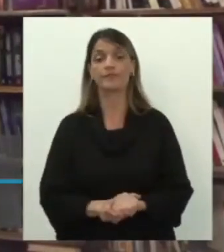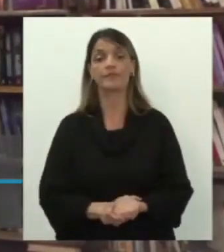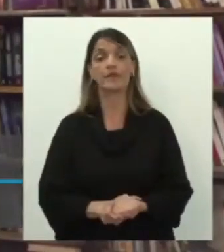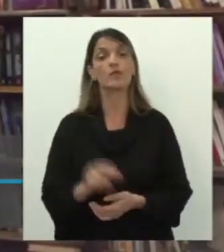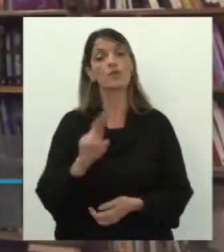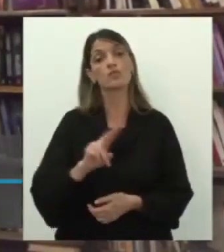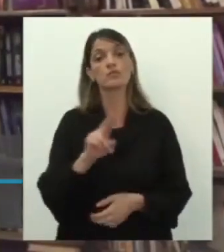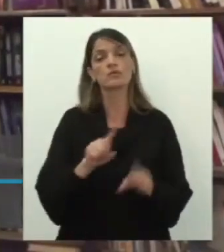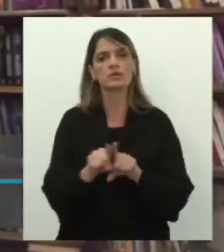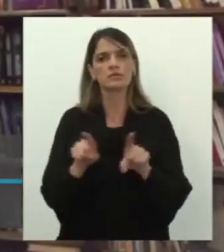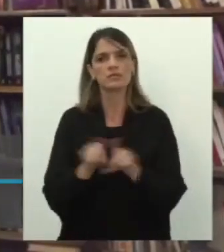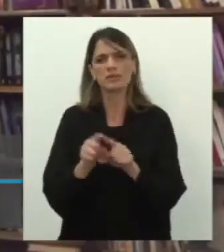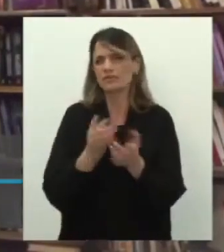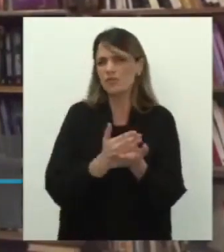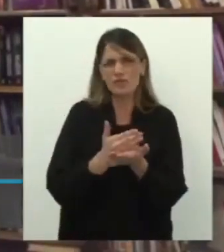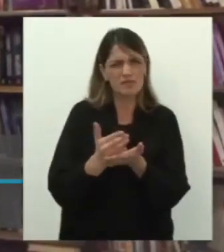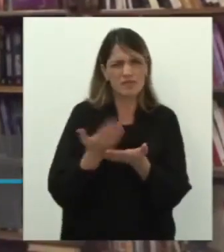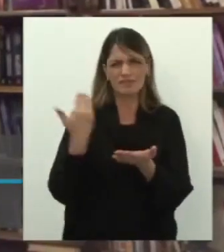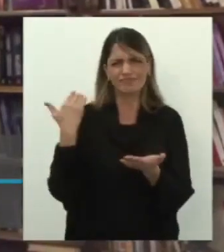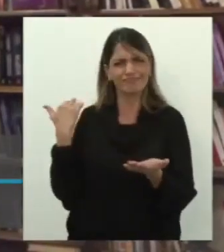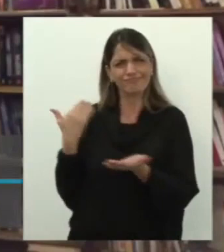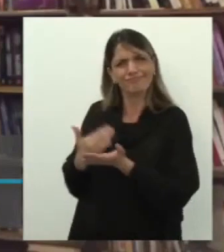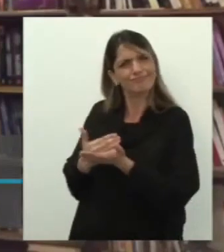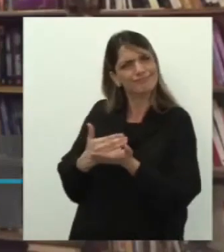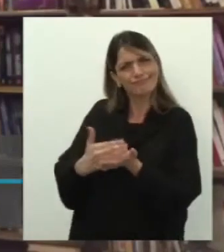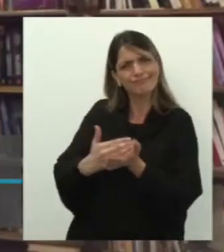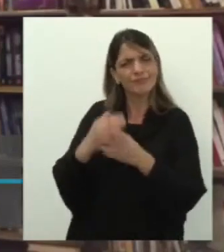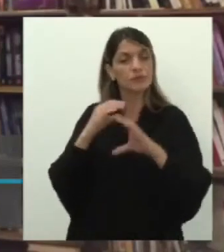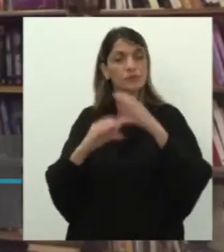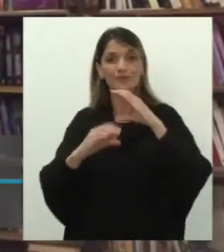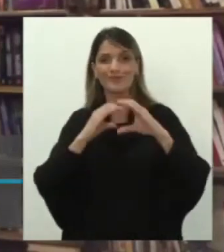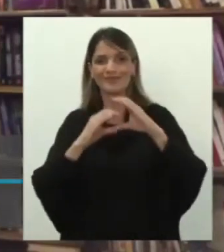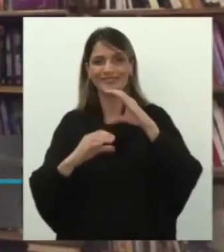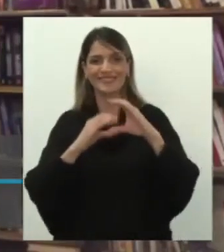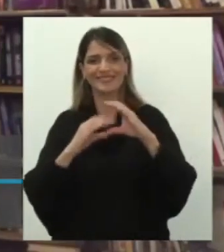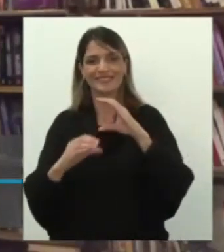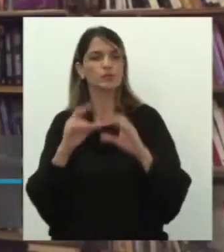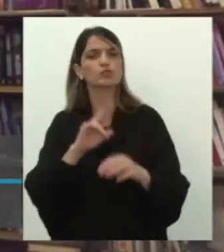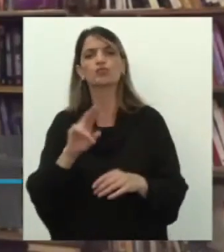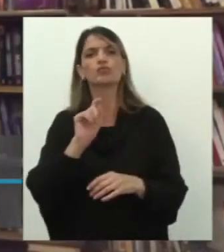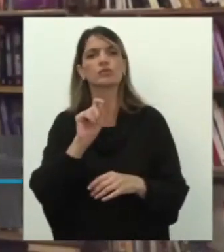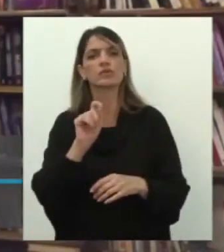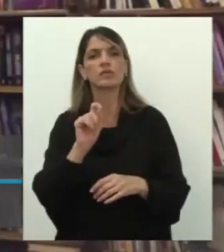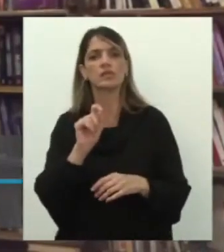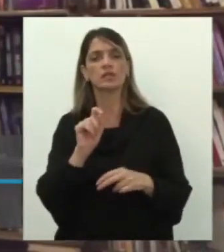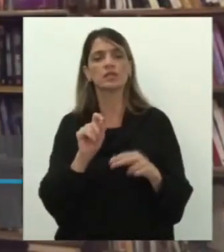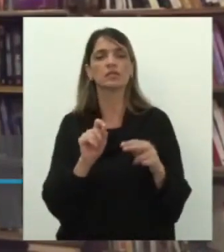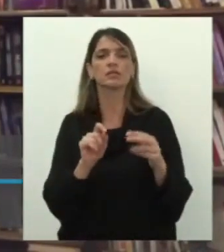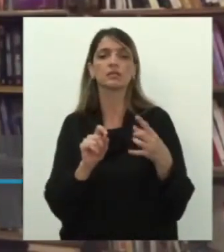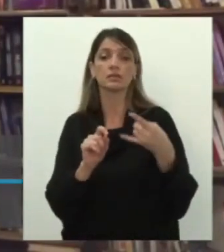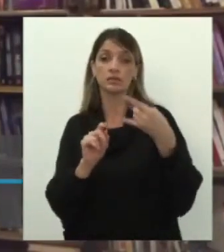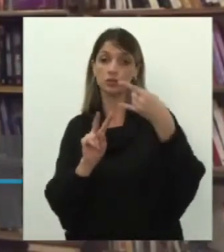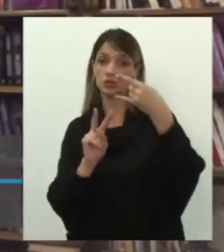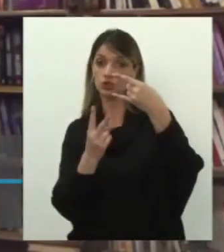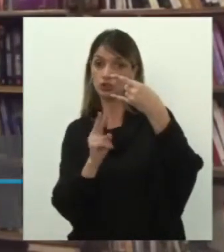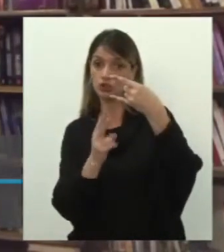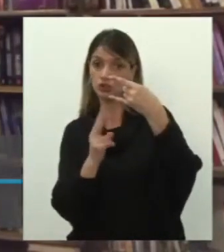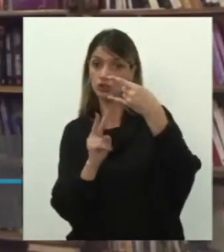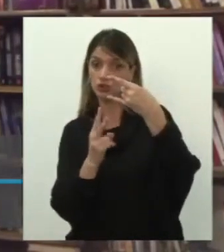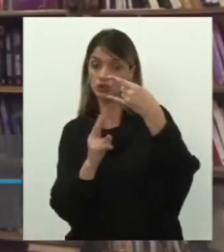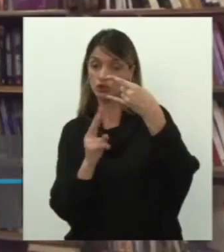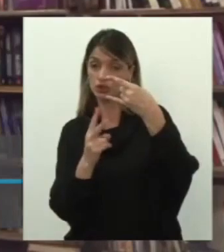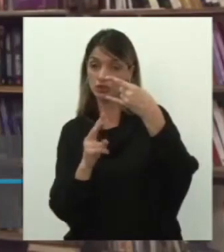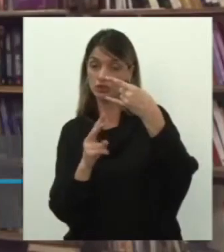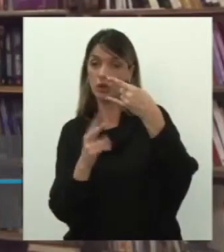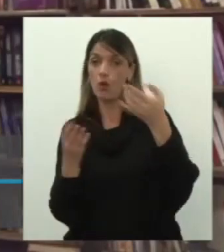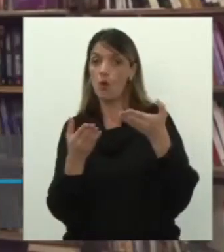utilizamos, logo no princípio, quando nós começamos a comunicação, nós utilizamos o Teams para fazer as nossas reuniões. Hoje a gente